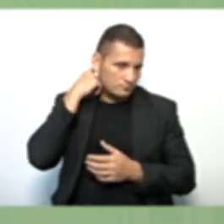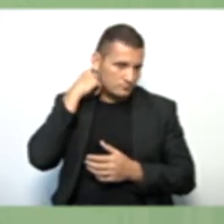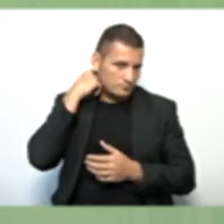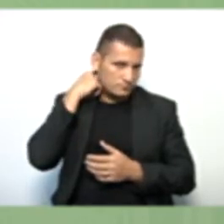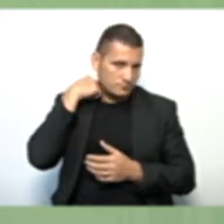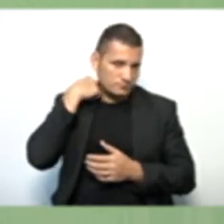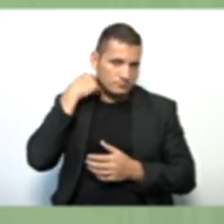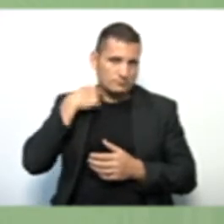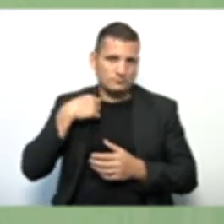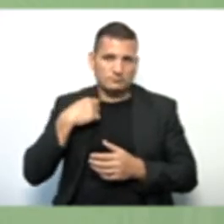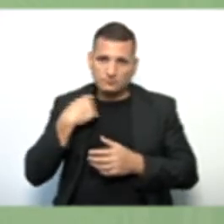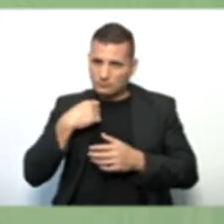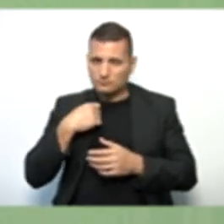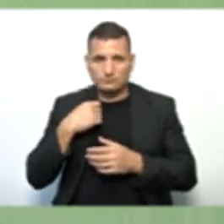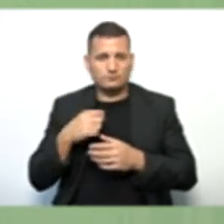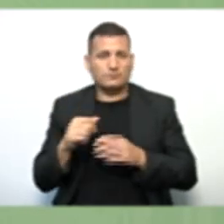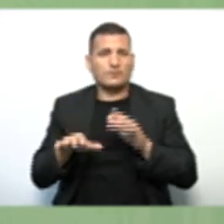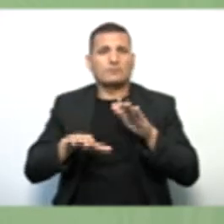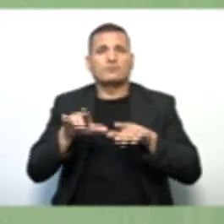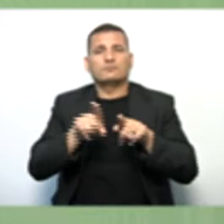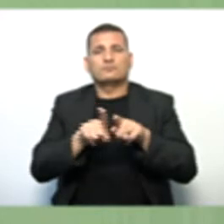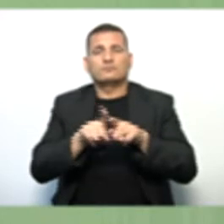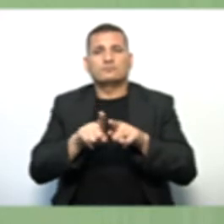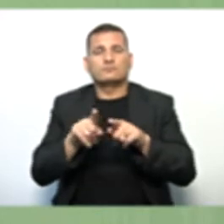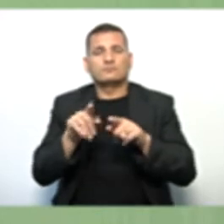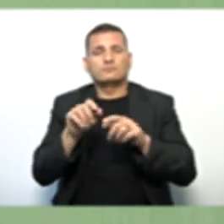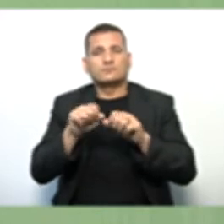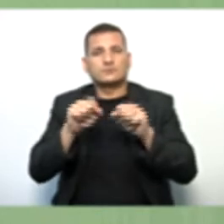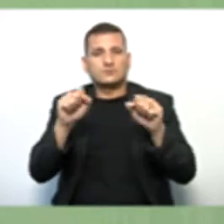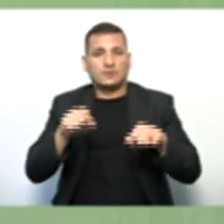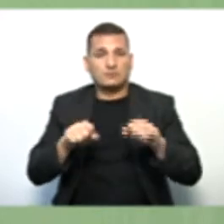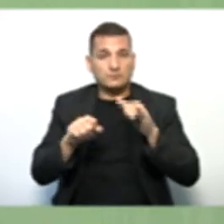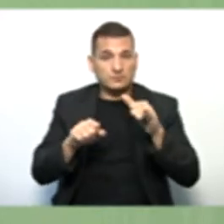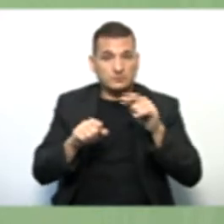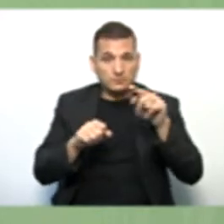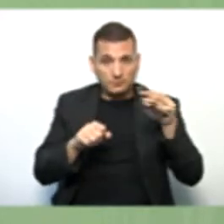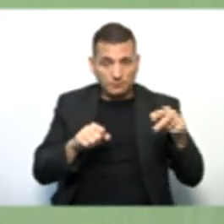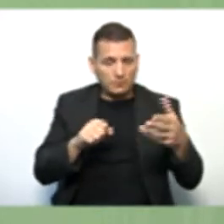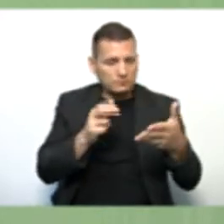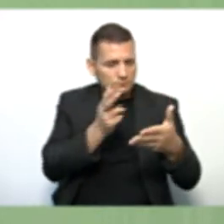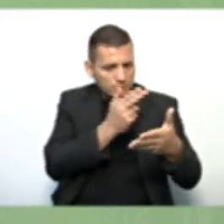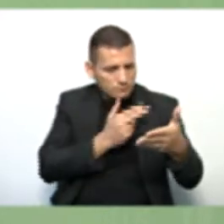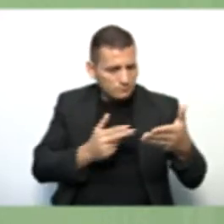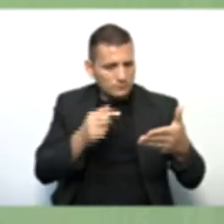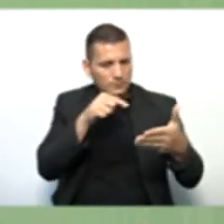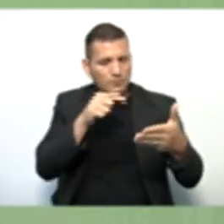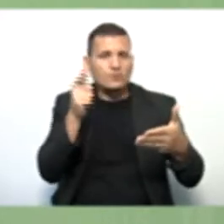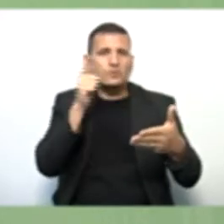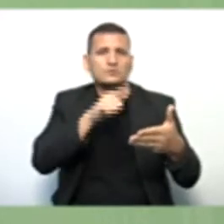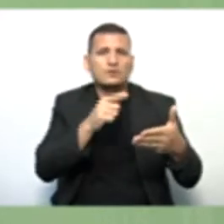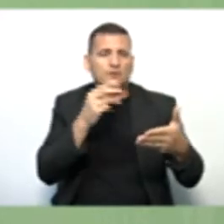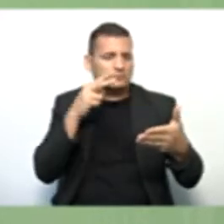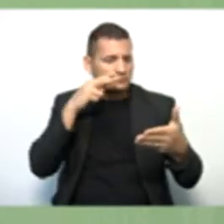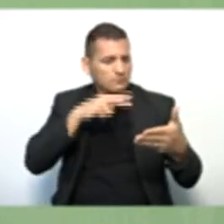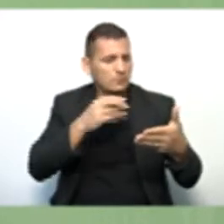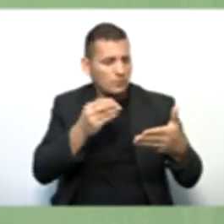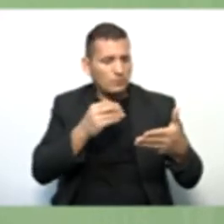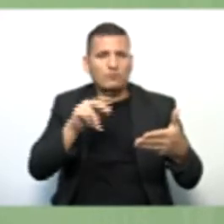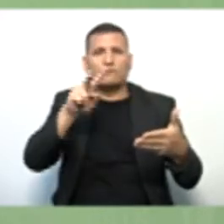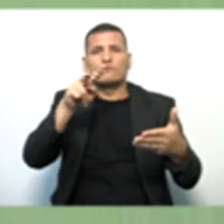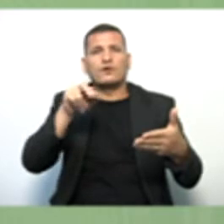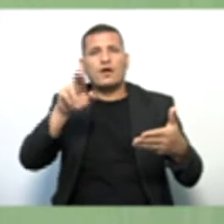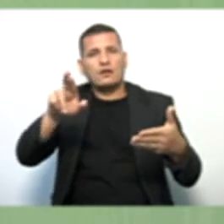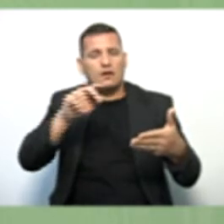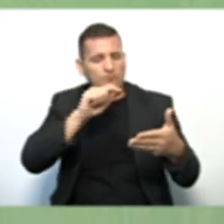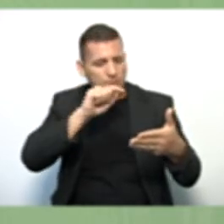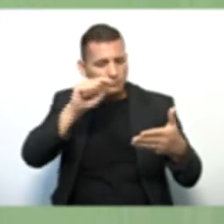né? E isso ajuda muito o programador. Ajuda. Quando você tem um desenho, você consegue ver para onde é que aquela variável tem que ir, onde